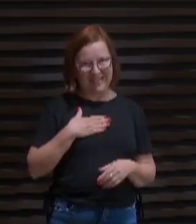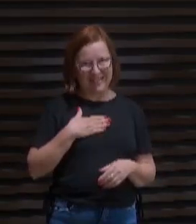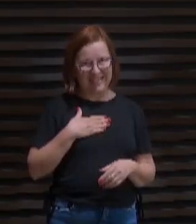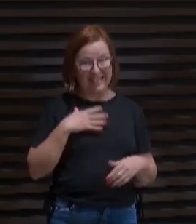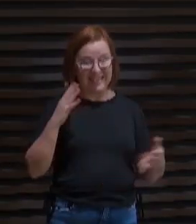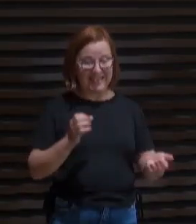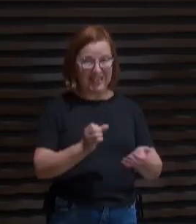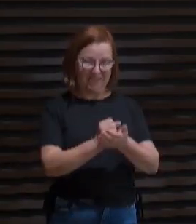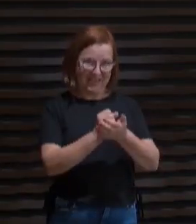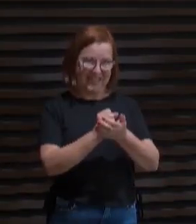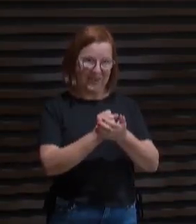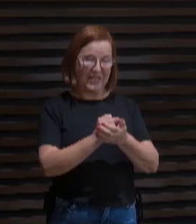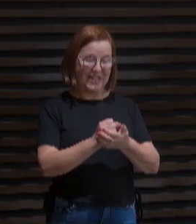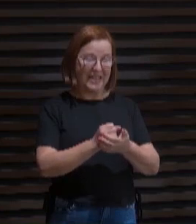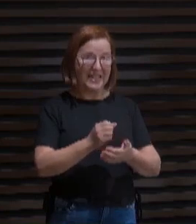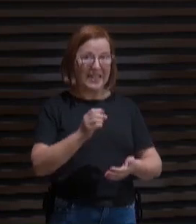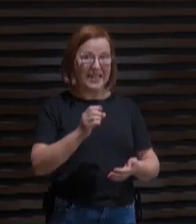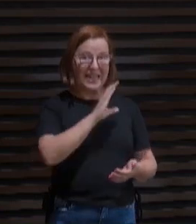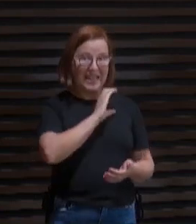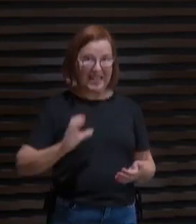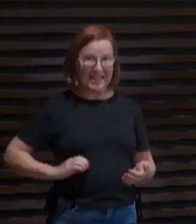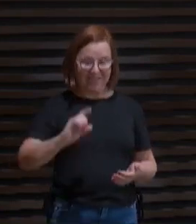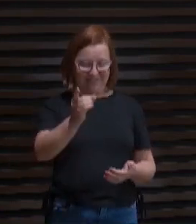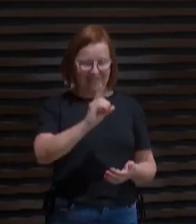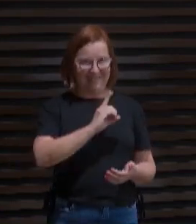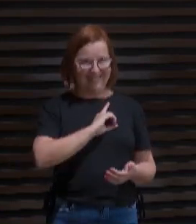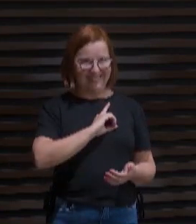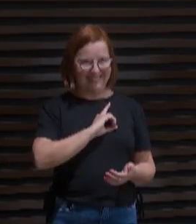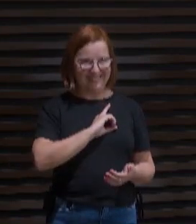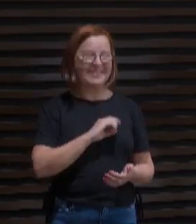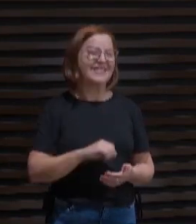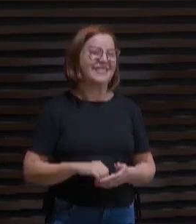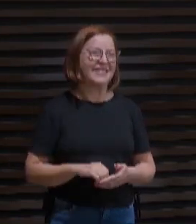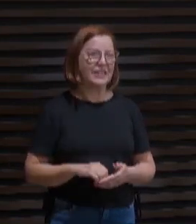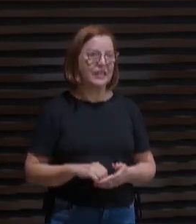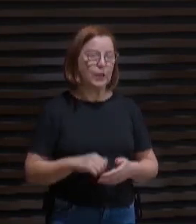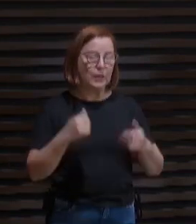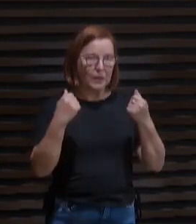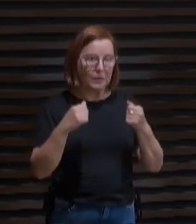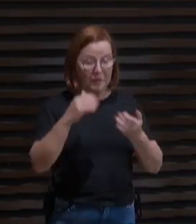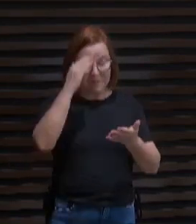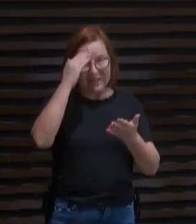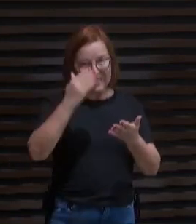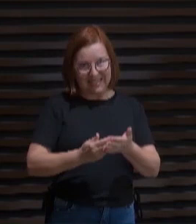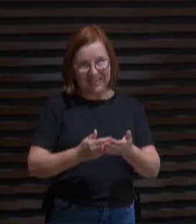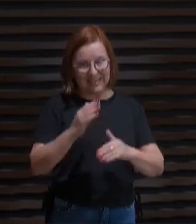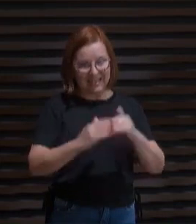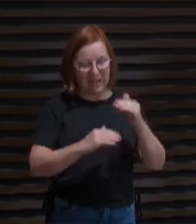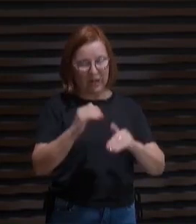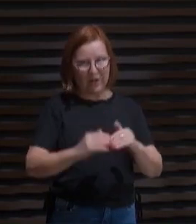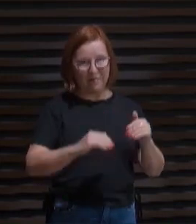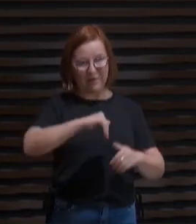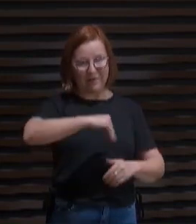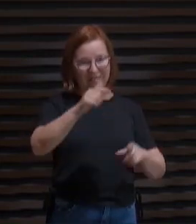você. Nós precisamos olhar somente para a obra que foi consumada por nós na cruz do Calvário.